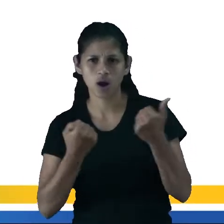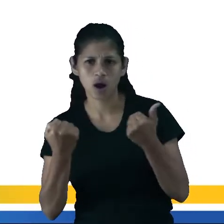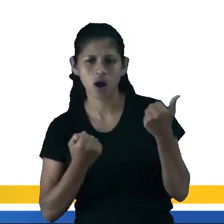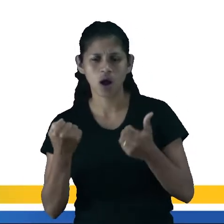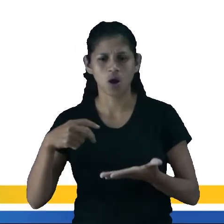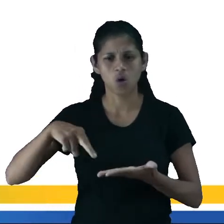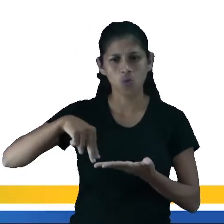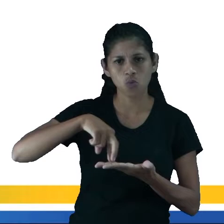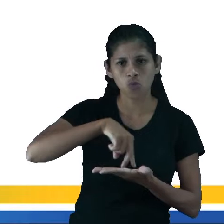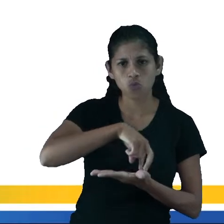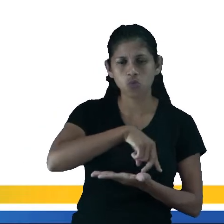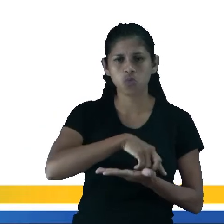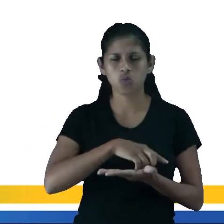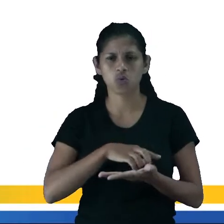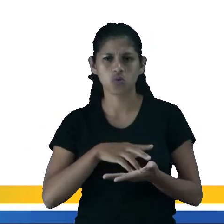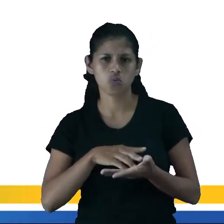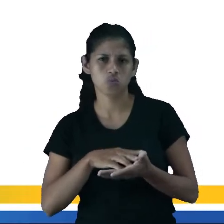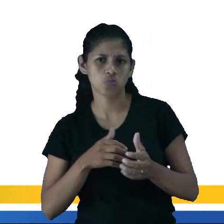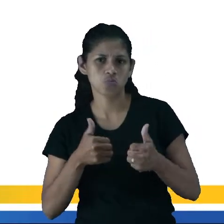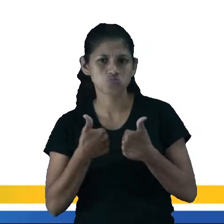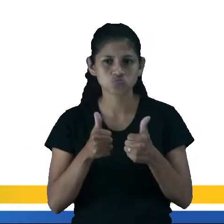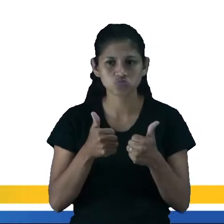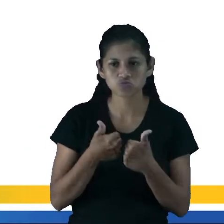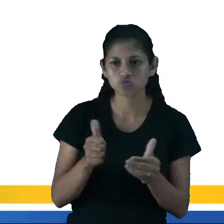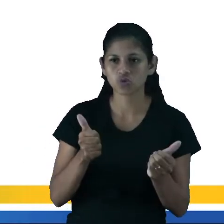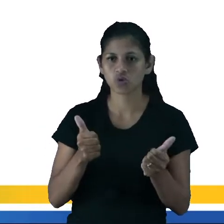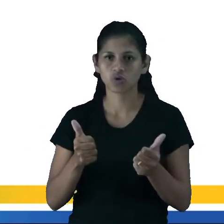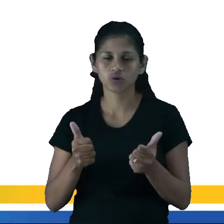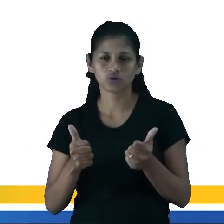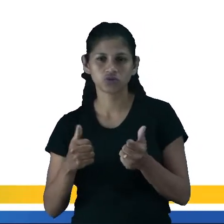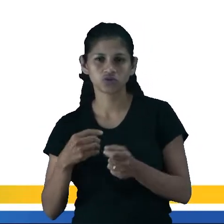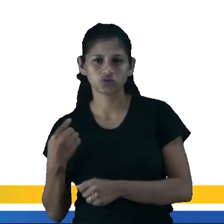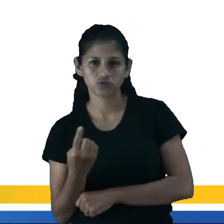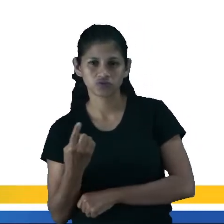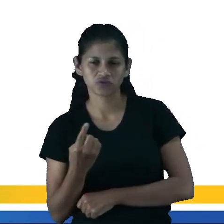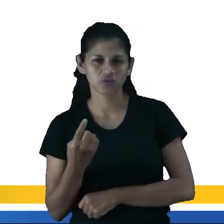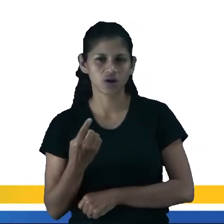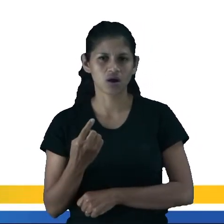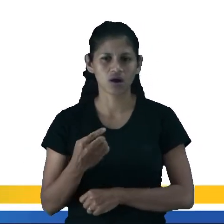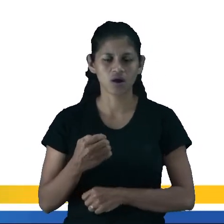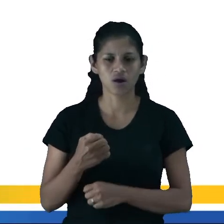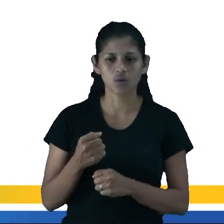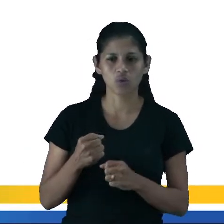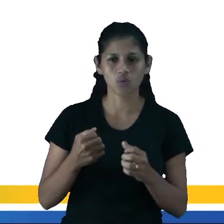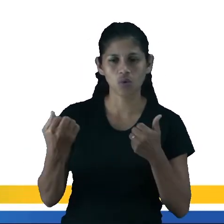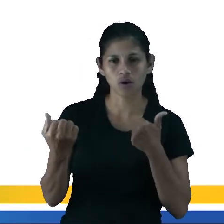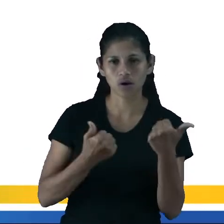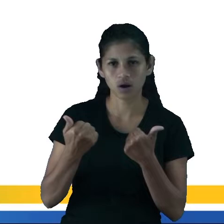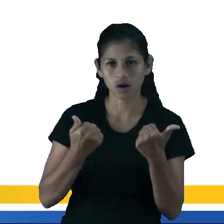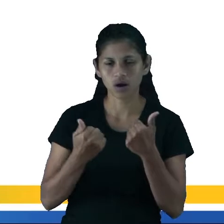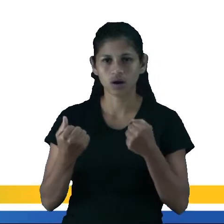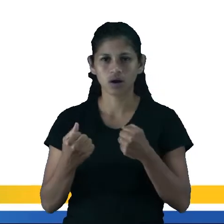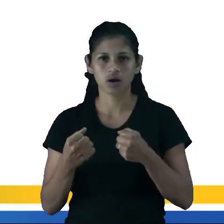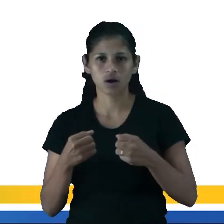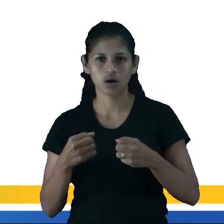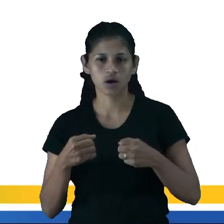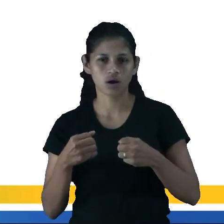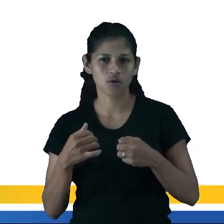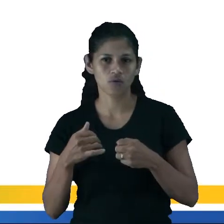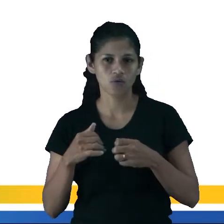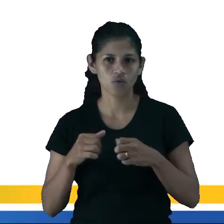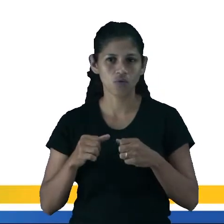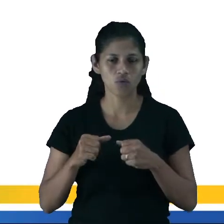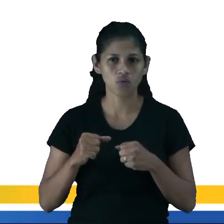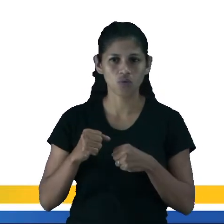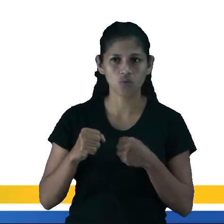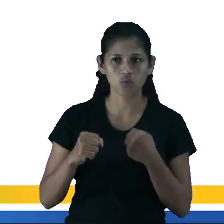através do transporte individual, são os carros, as motos, etc., seja através do uso de transportes